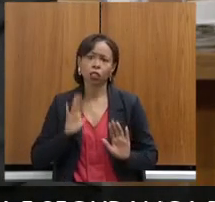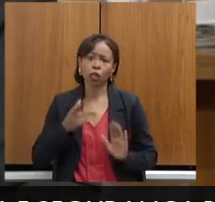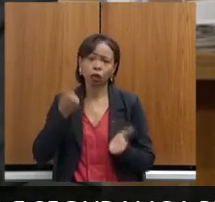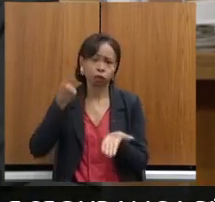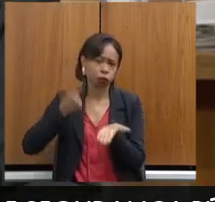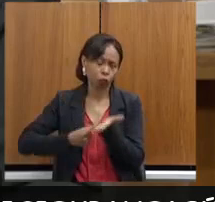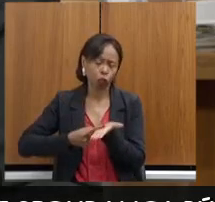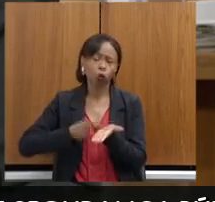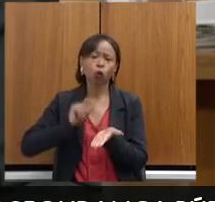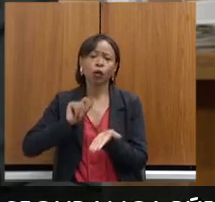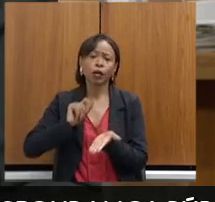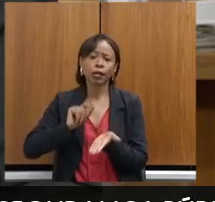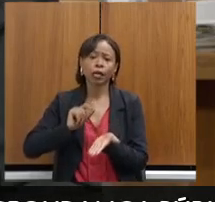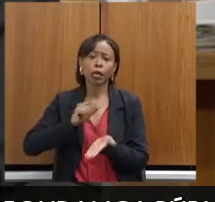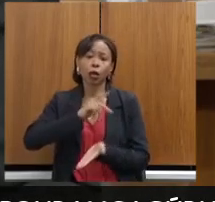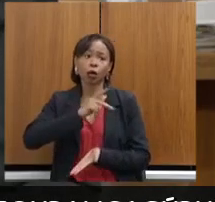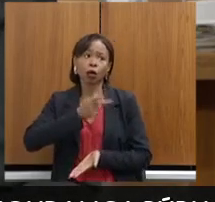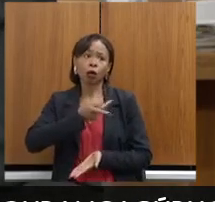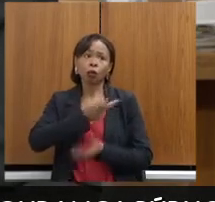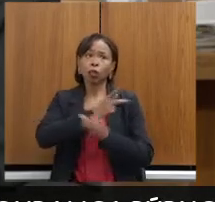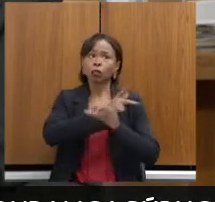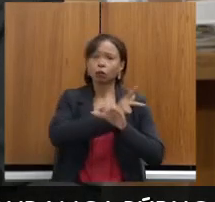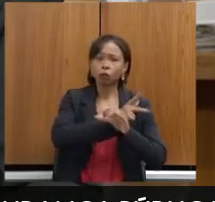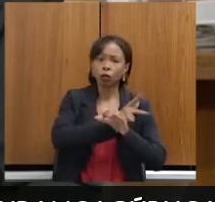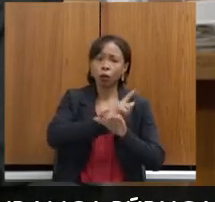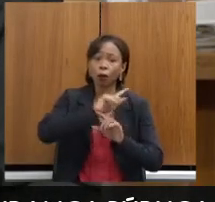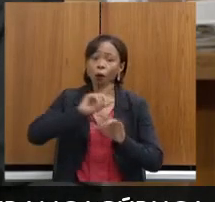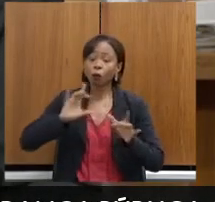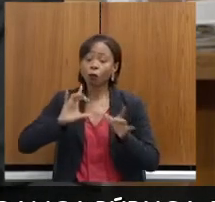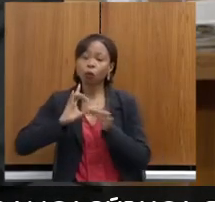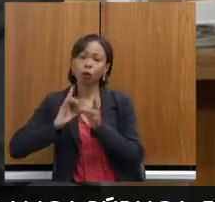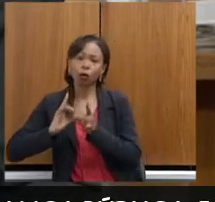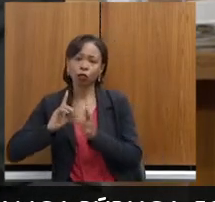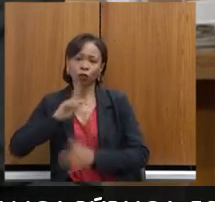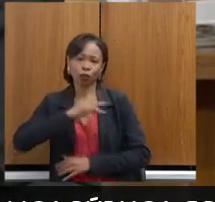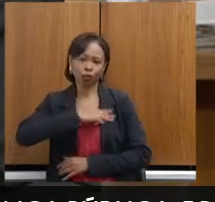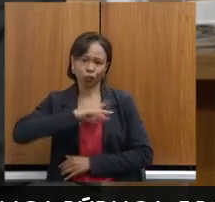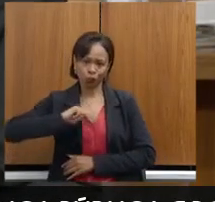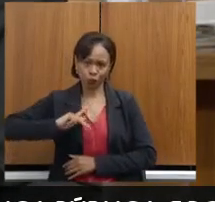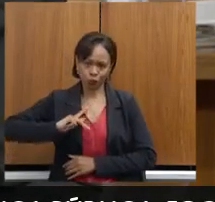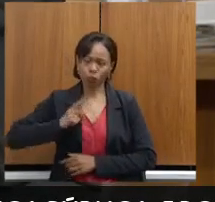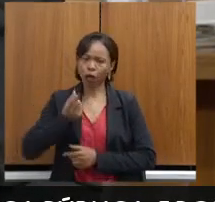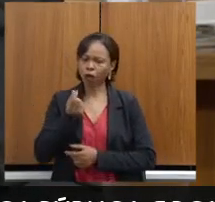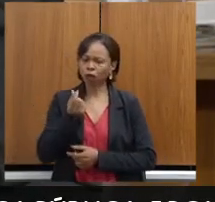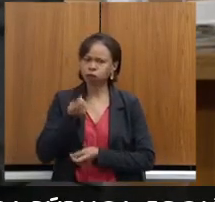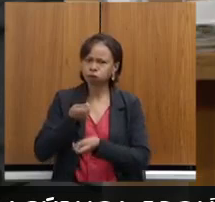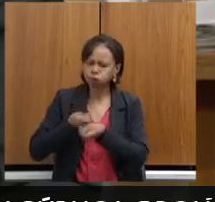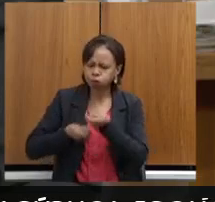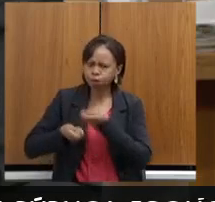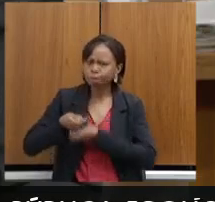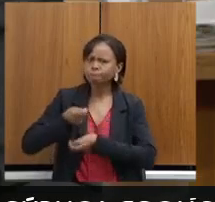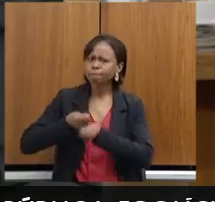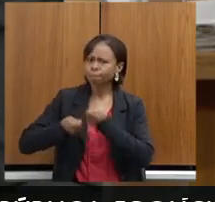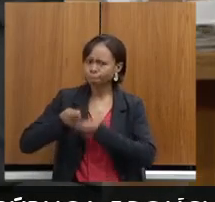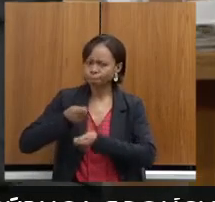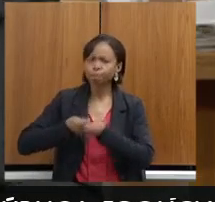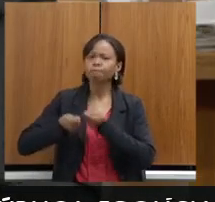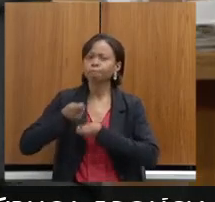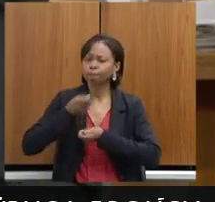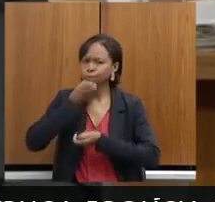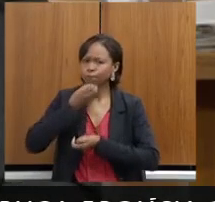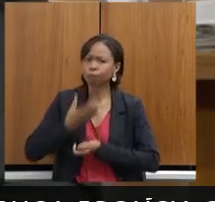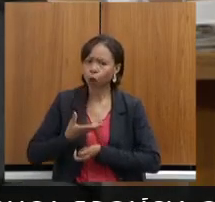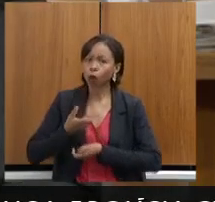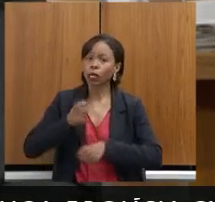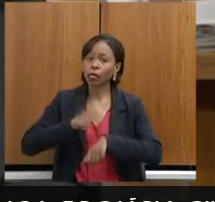conjunta entre a polícia civil e ministério público e isso implica numa economia grande de recursos e na utilização do trabalho